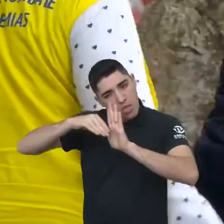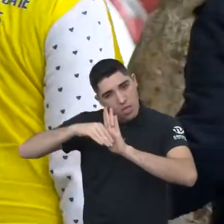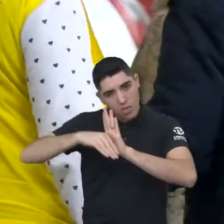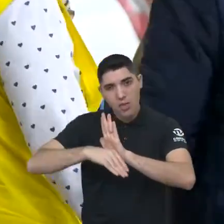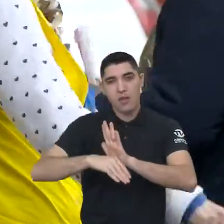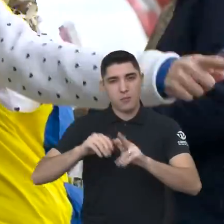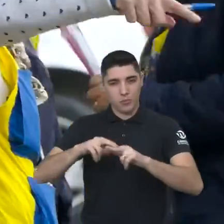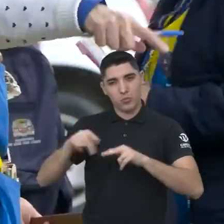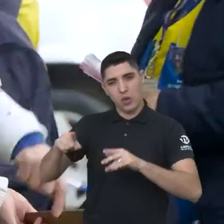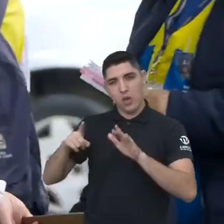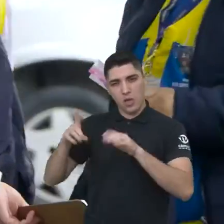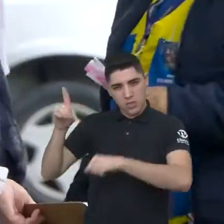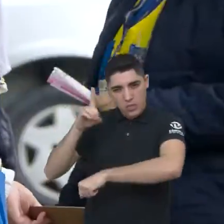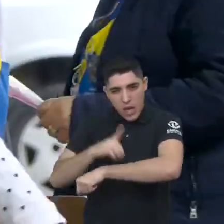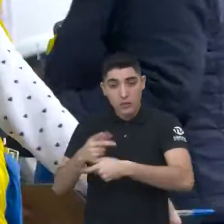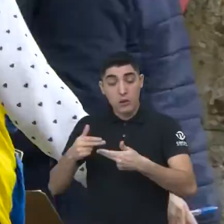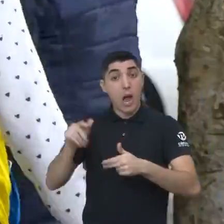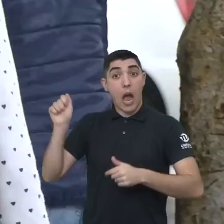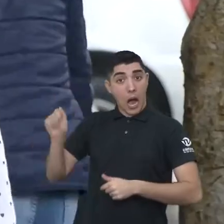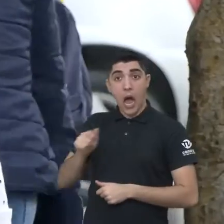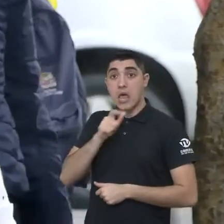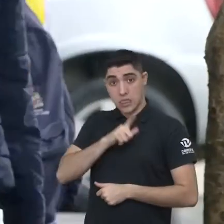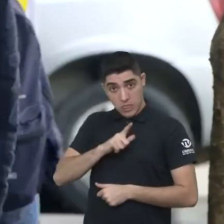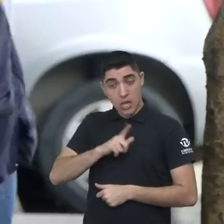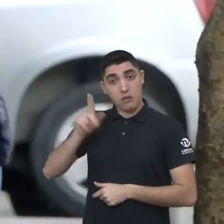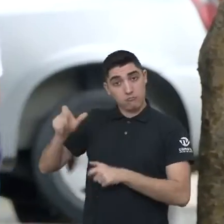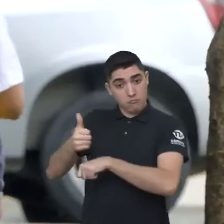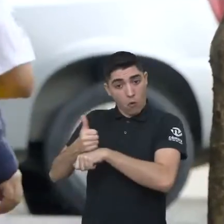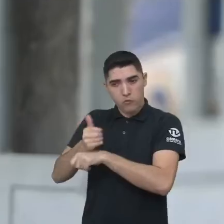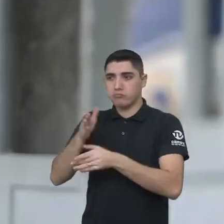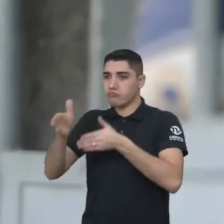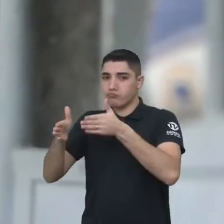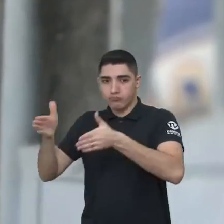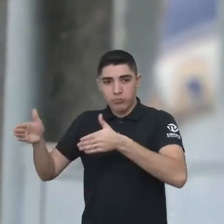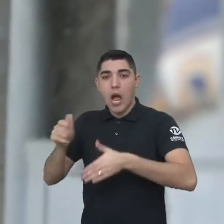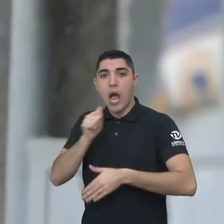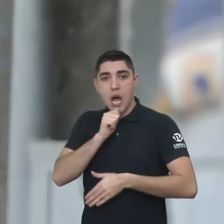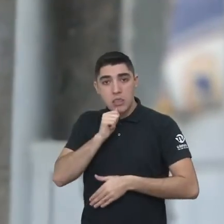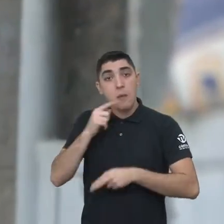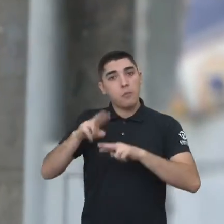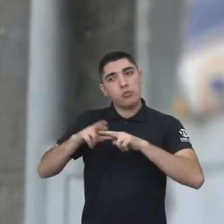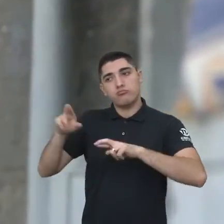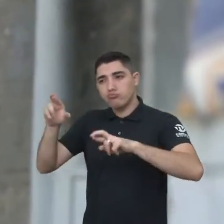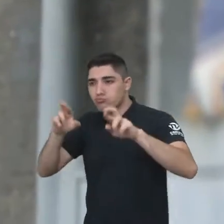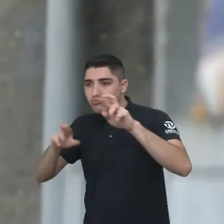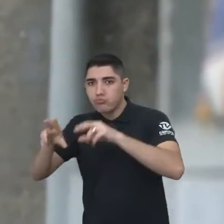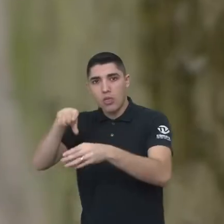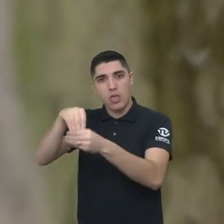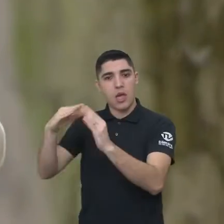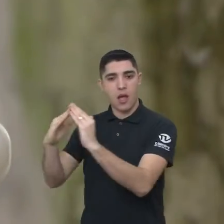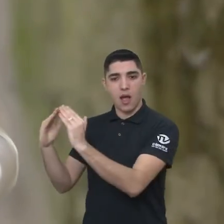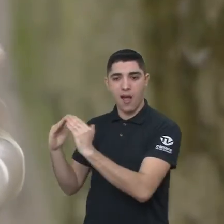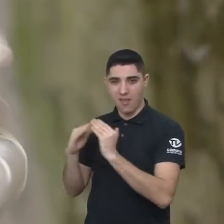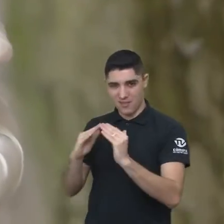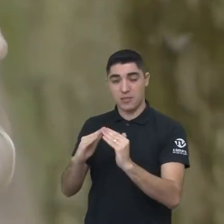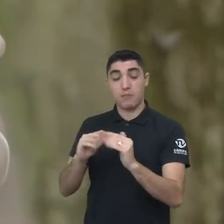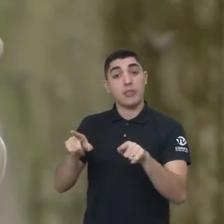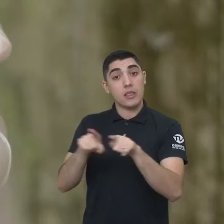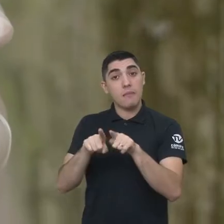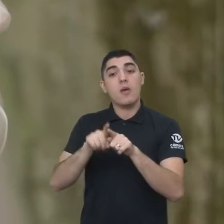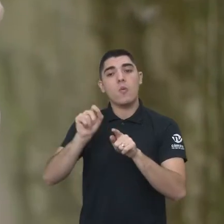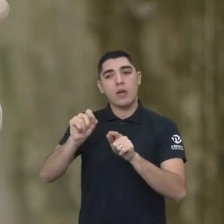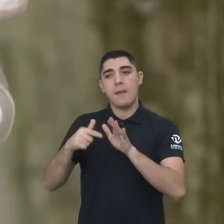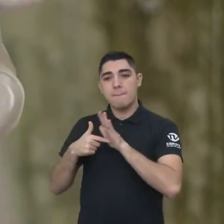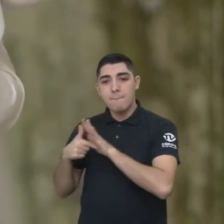de combate às endemias continuam percorrendo os bairros da cidade para fazer a vistoria das residências, além de ações para